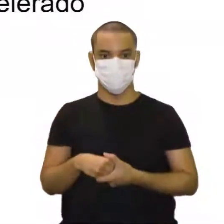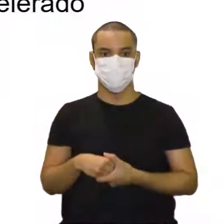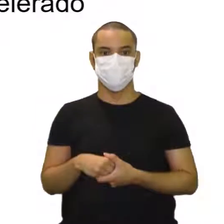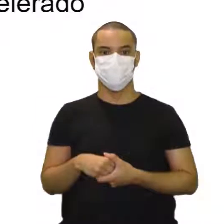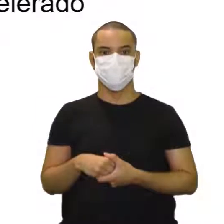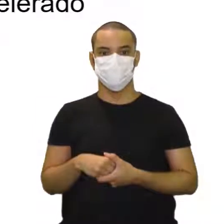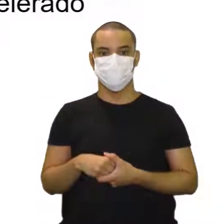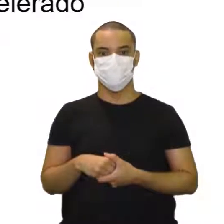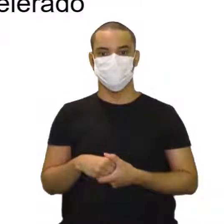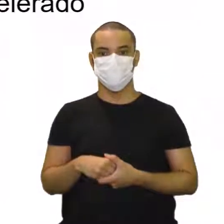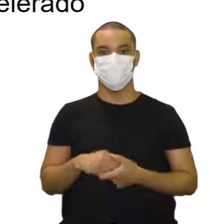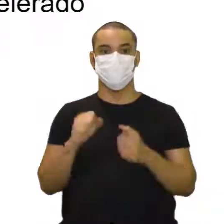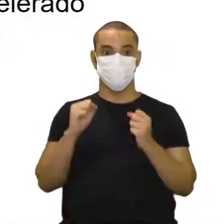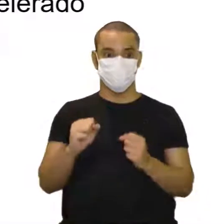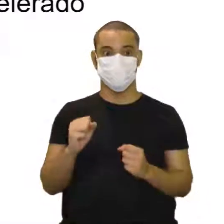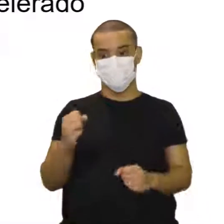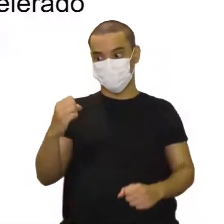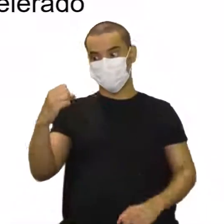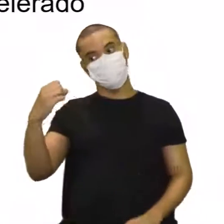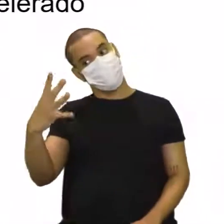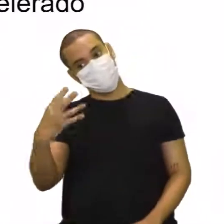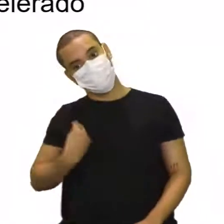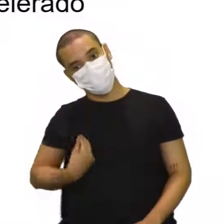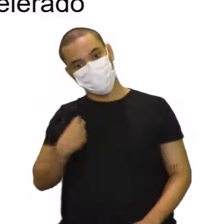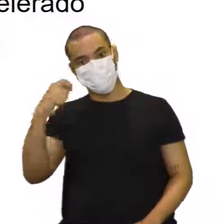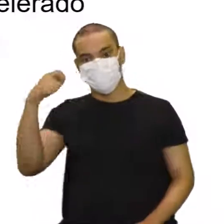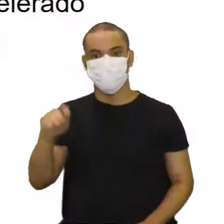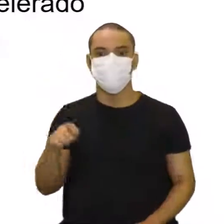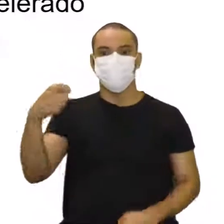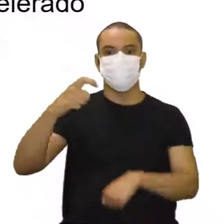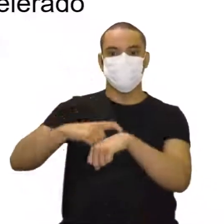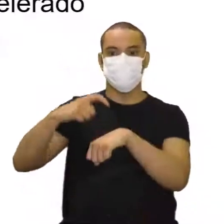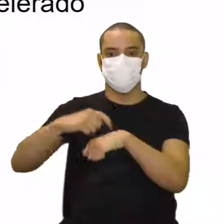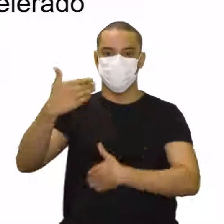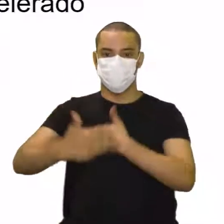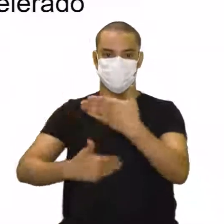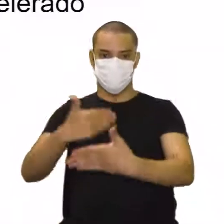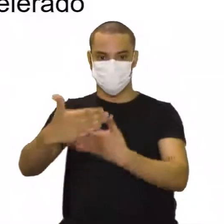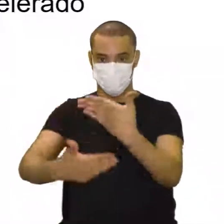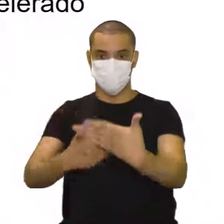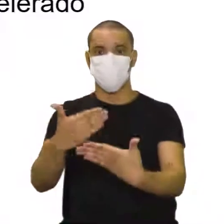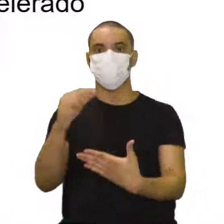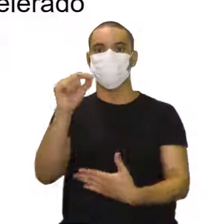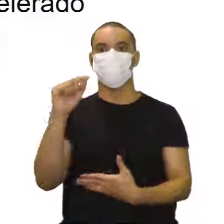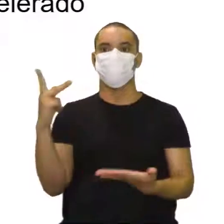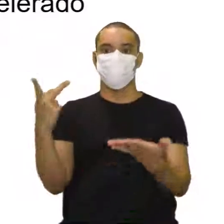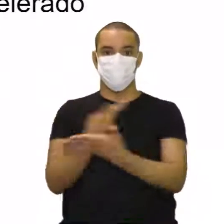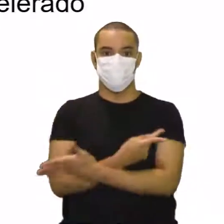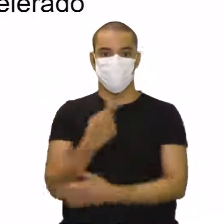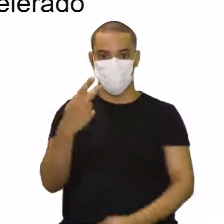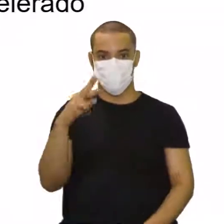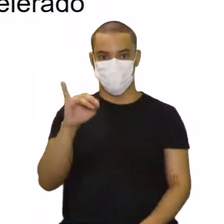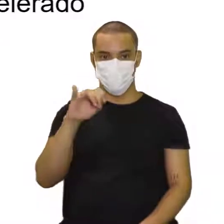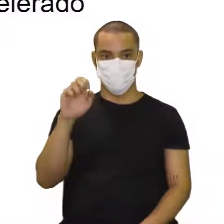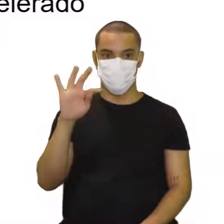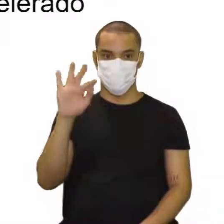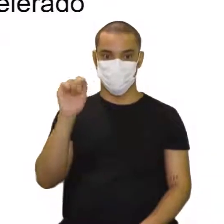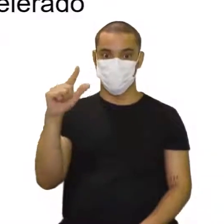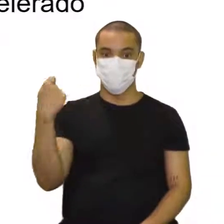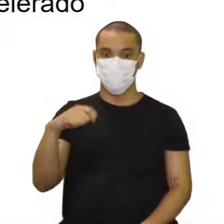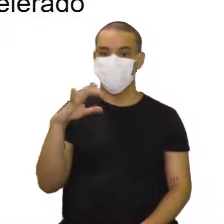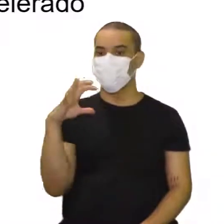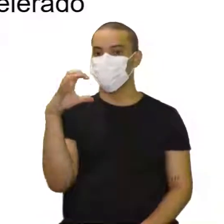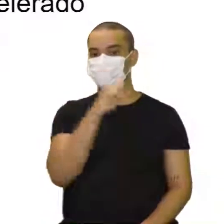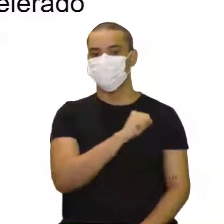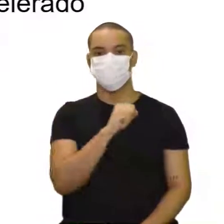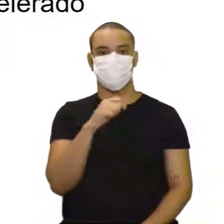em ligados e desligados em uma precisa sequência de tempos, de modo que o projétil seja acelerado rapidamente pelo